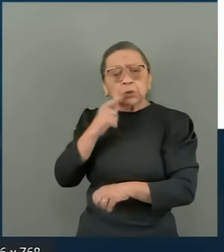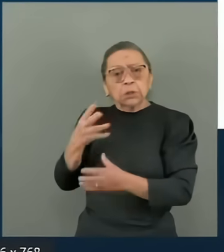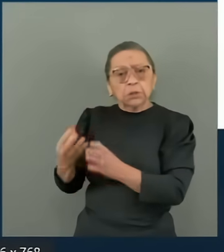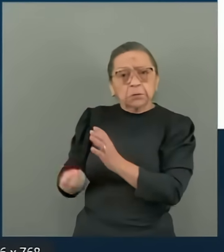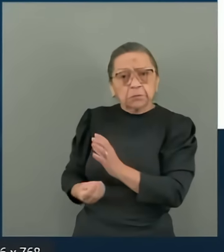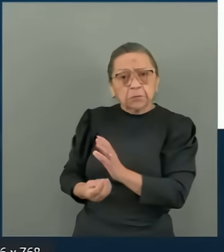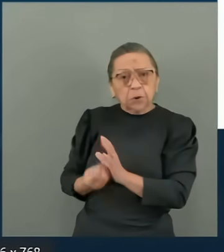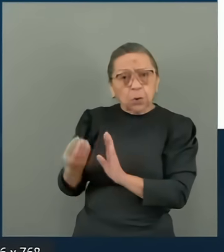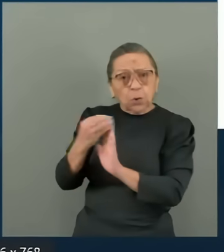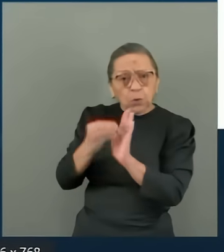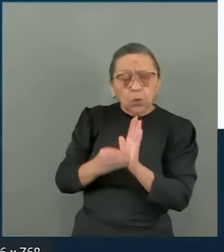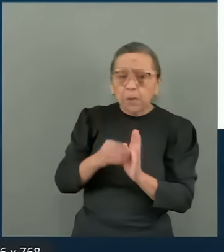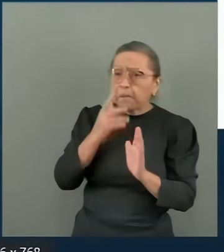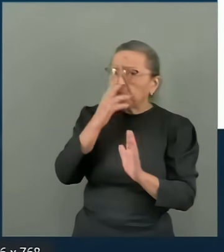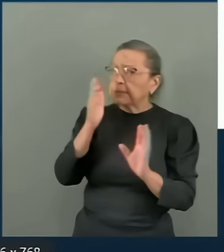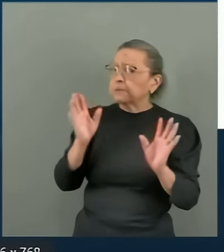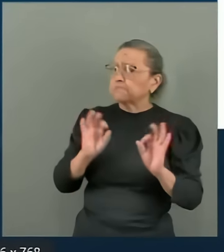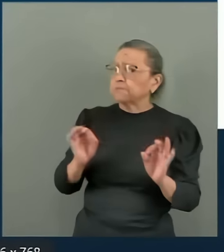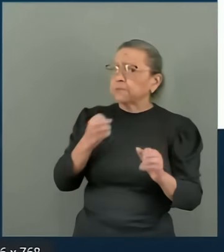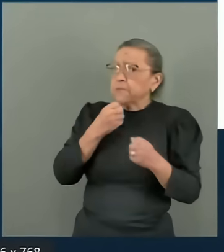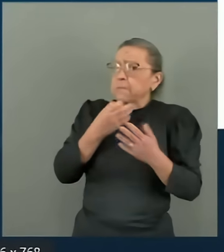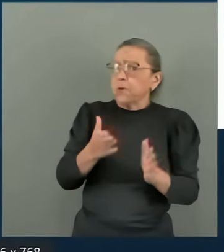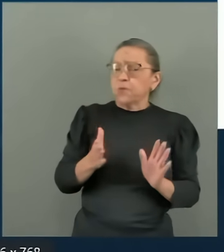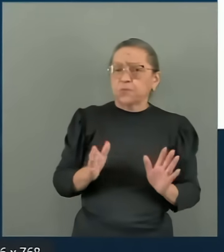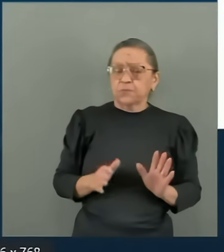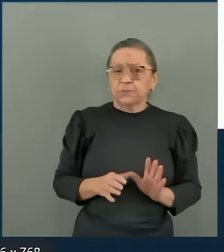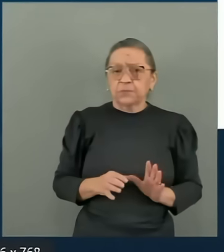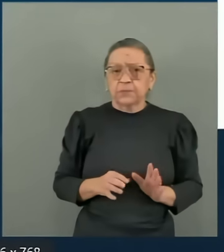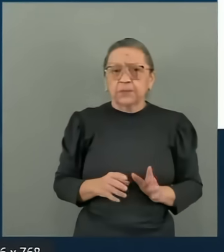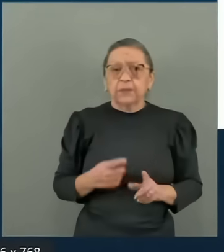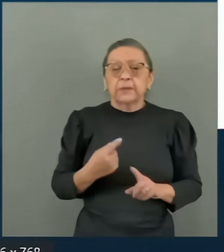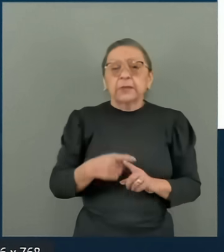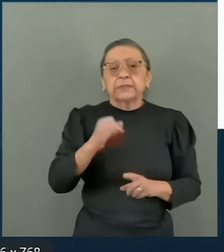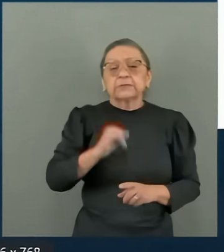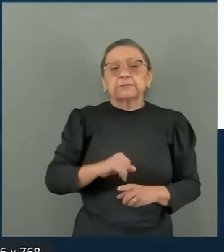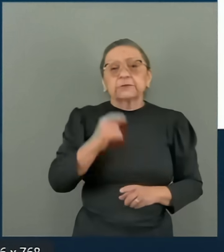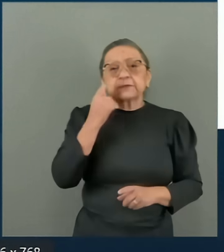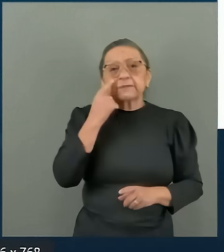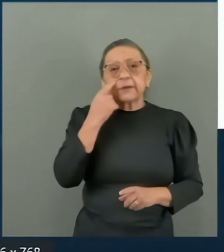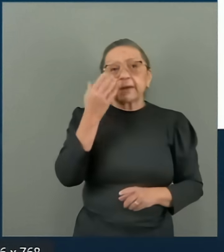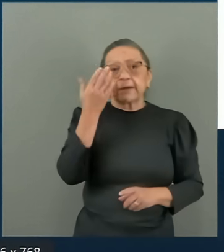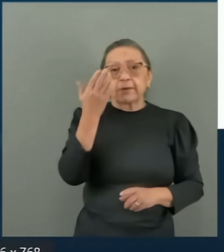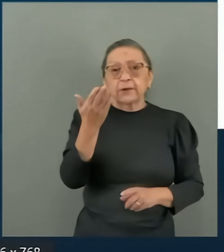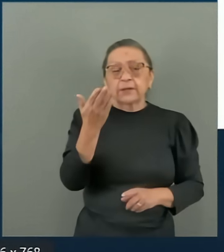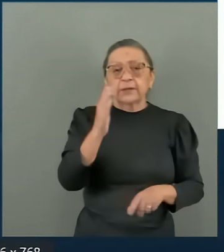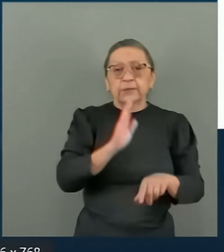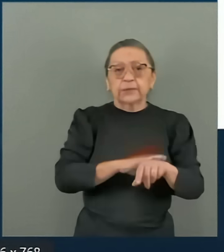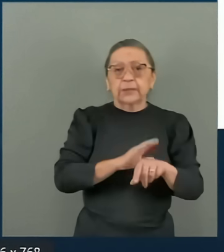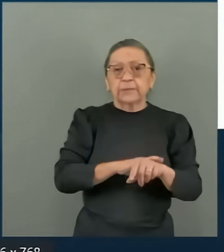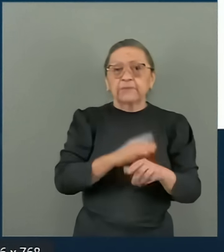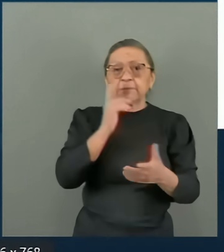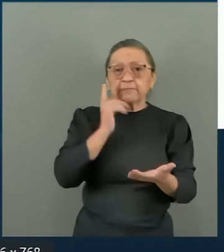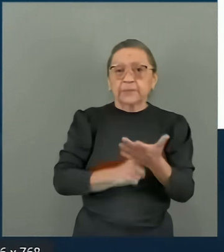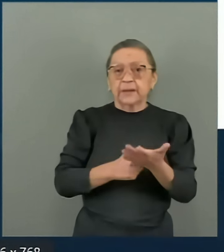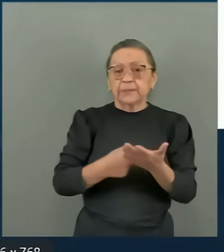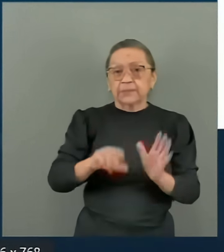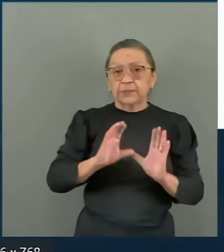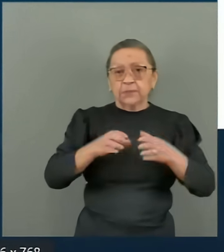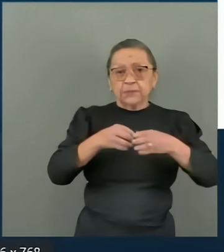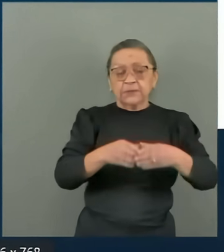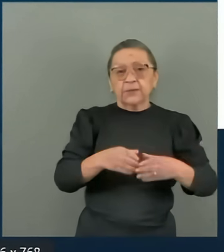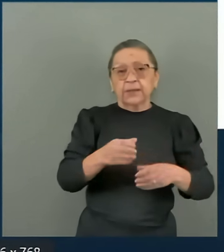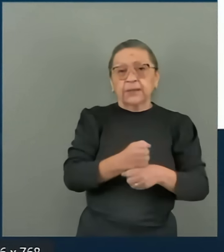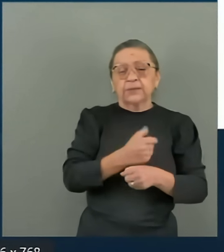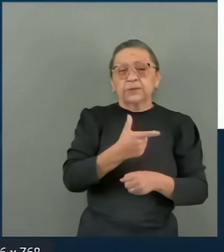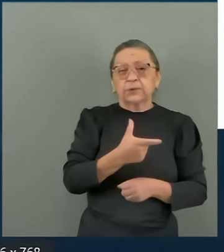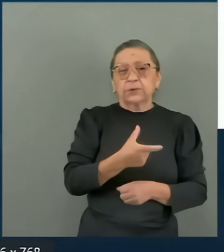empreendeu, me parece que não surtiram efeito. Porque se você pegar o marco temporal que foi estabelecido por essa comissão, que é de